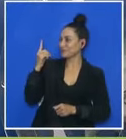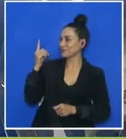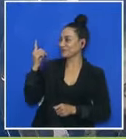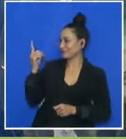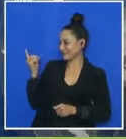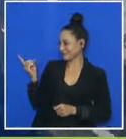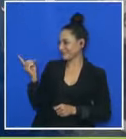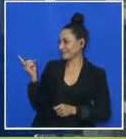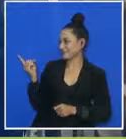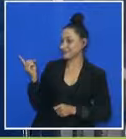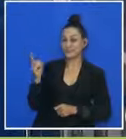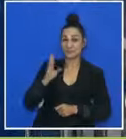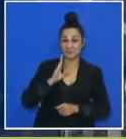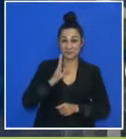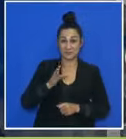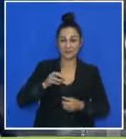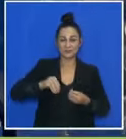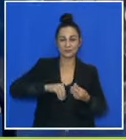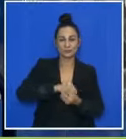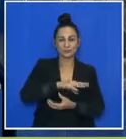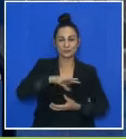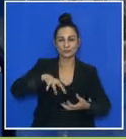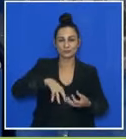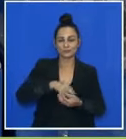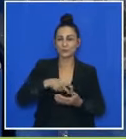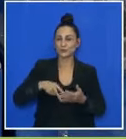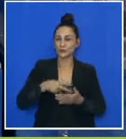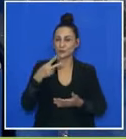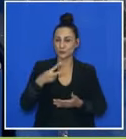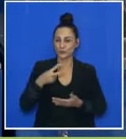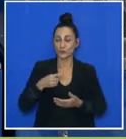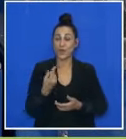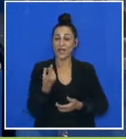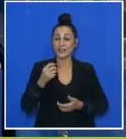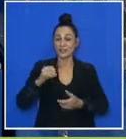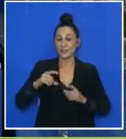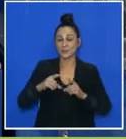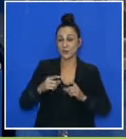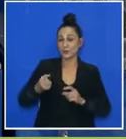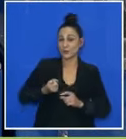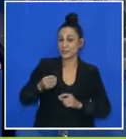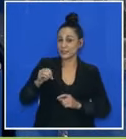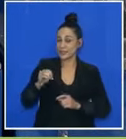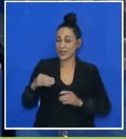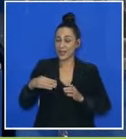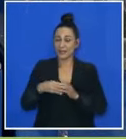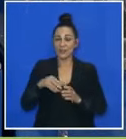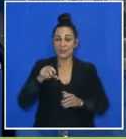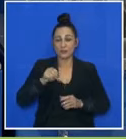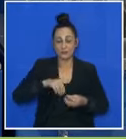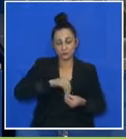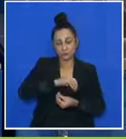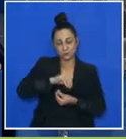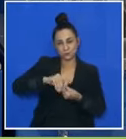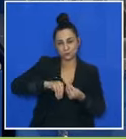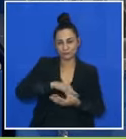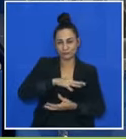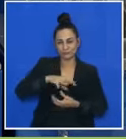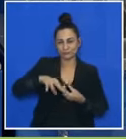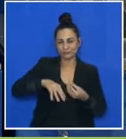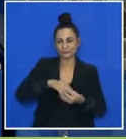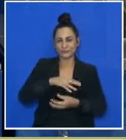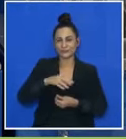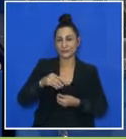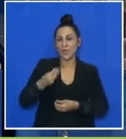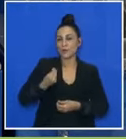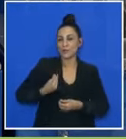valendo! E já estão novamente dentro do nosso segundo globo as 10 bolas numeradas de 0 a 9 girando, sendo embaralhadas. E